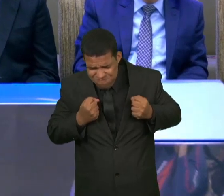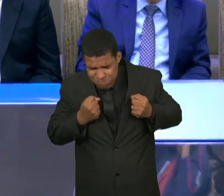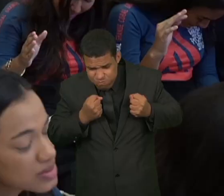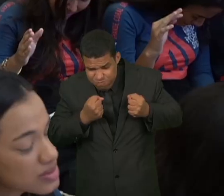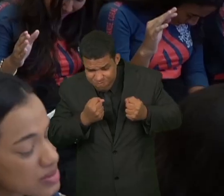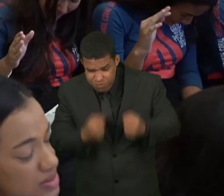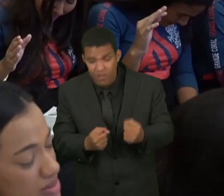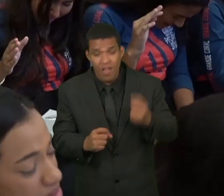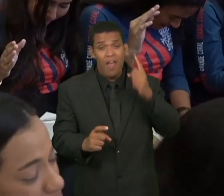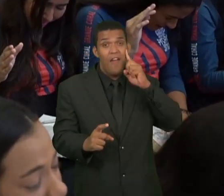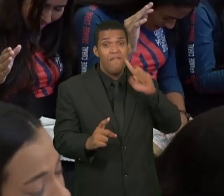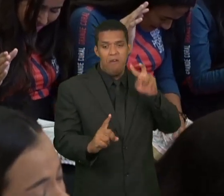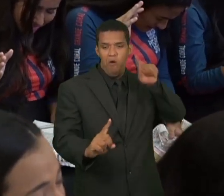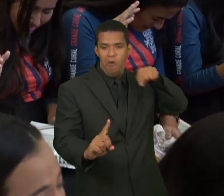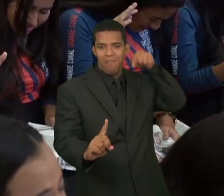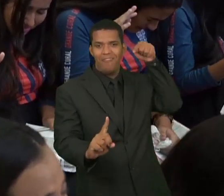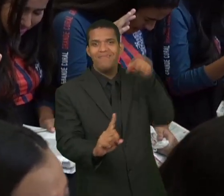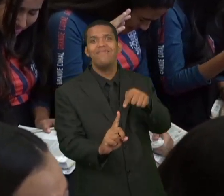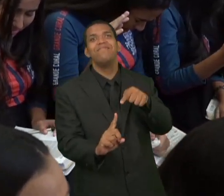Deus.